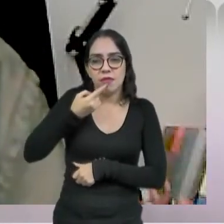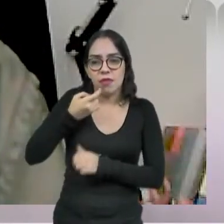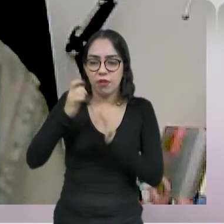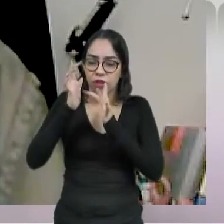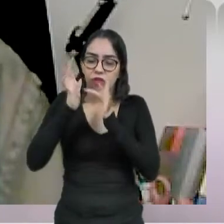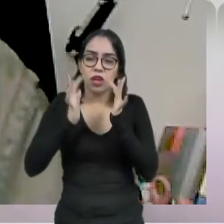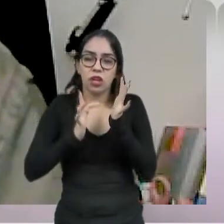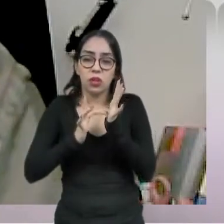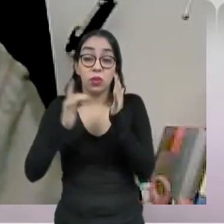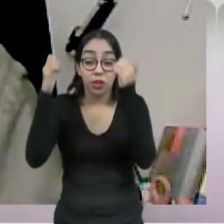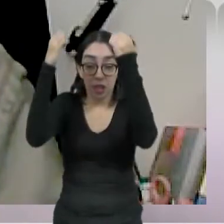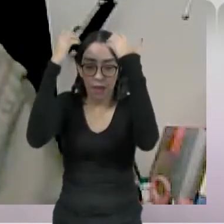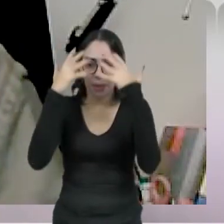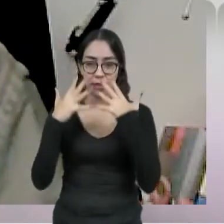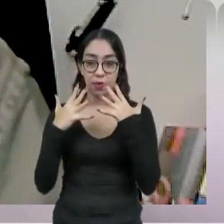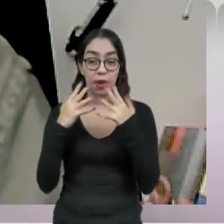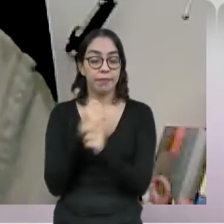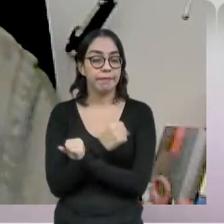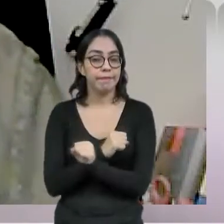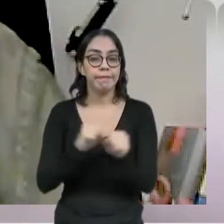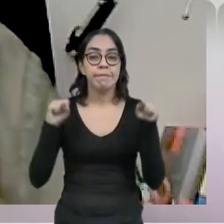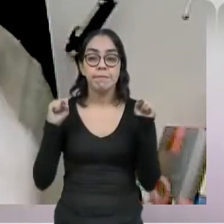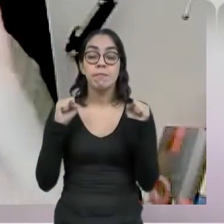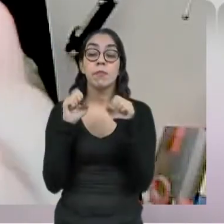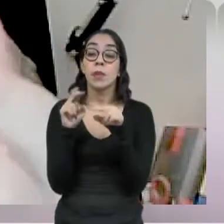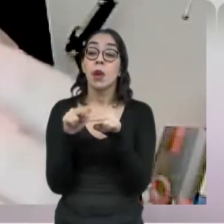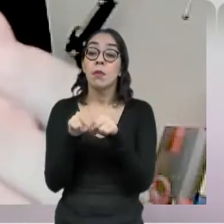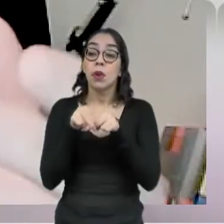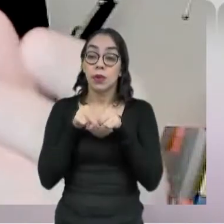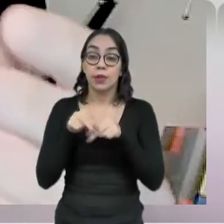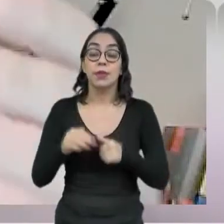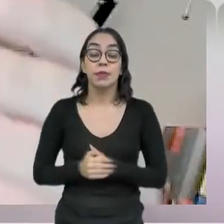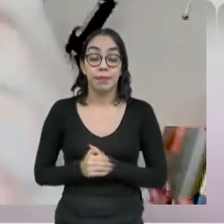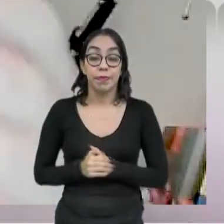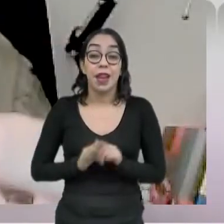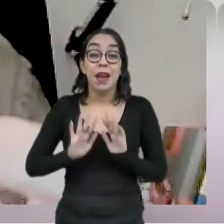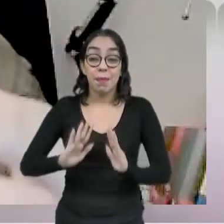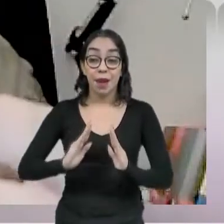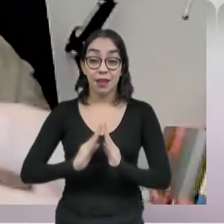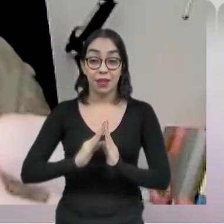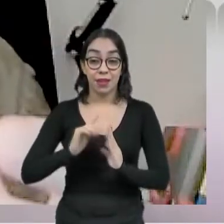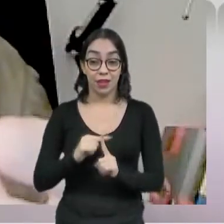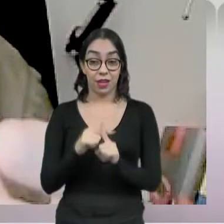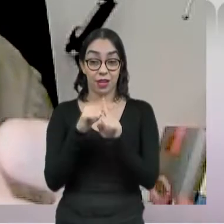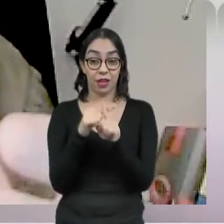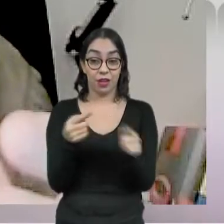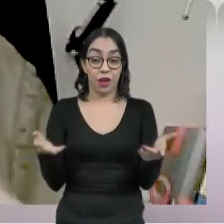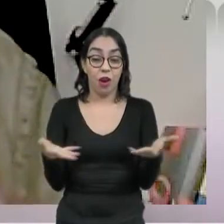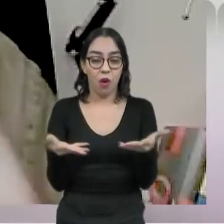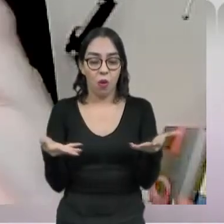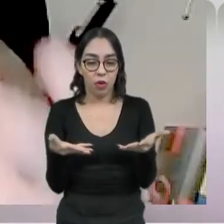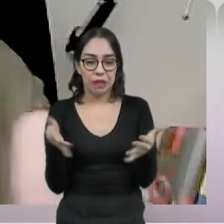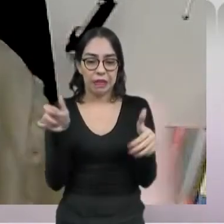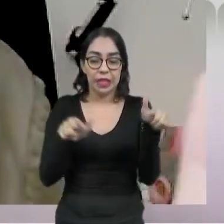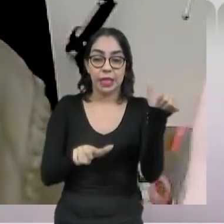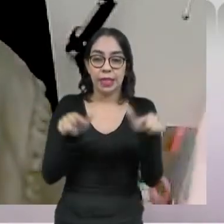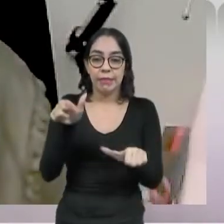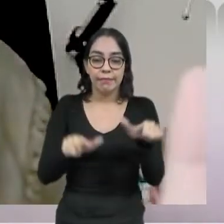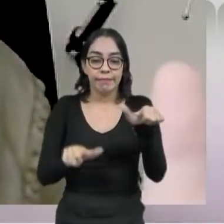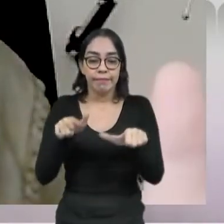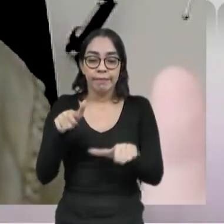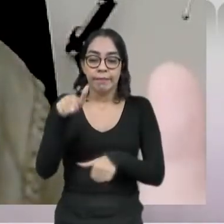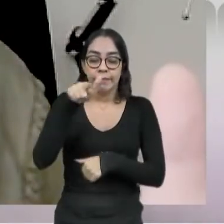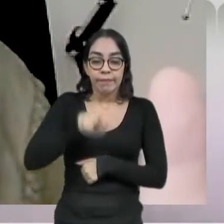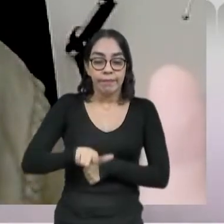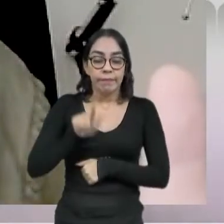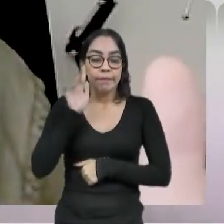uma marca de etnocentrismo muito forte, e tantos anos depois, hoje, a Igreja revê esta posição, e há um pano de fundo que não